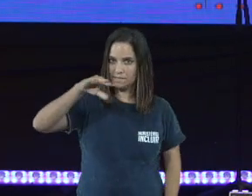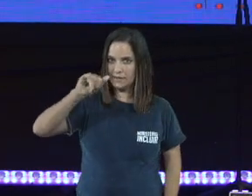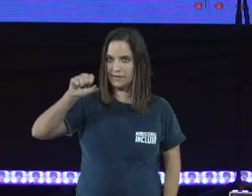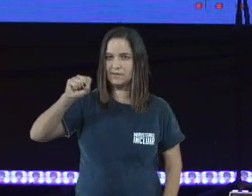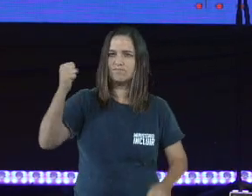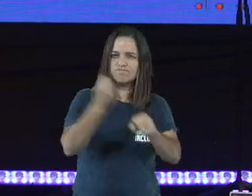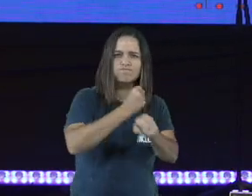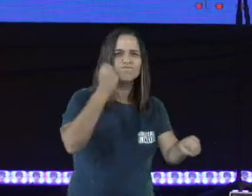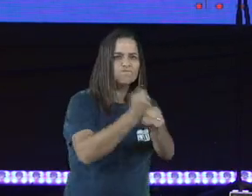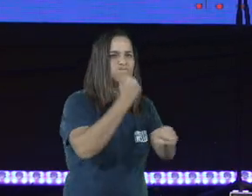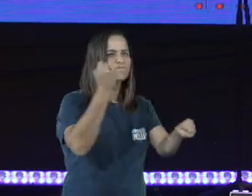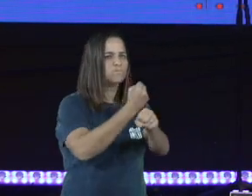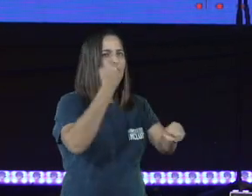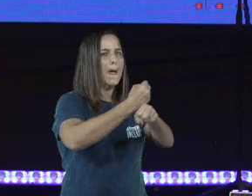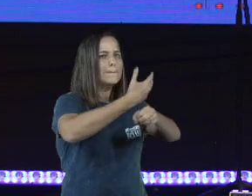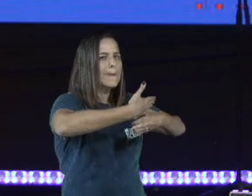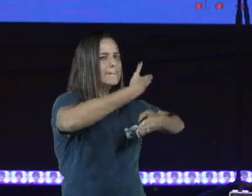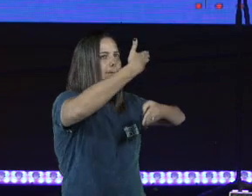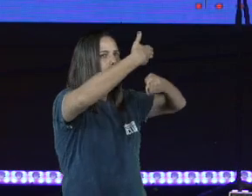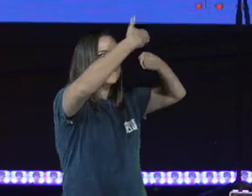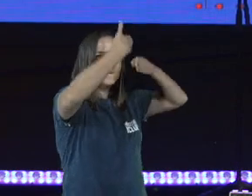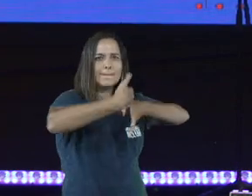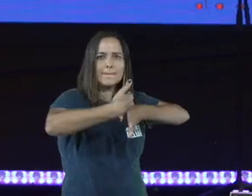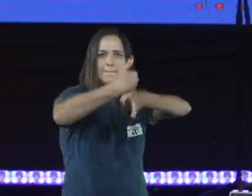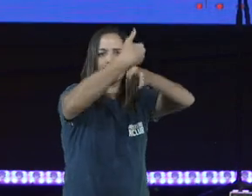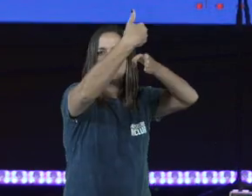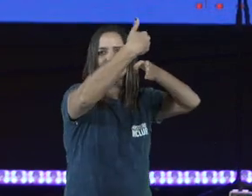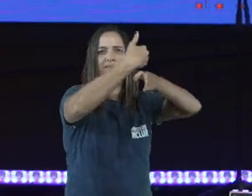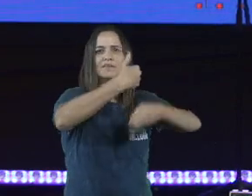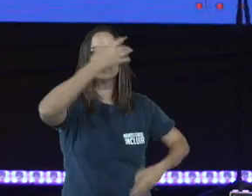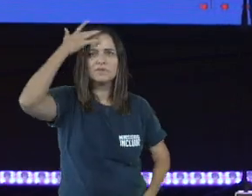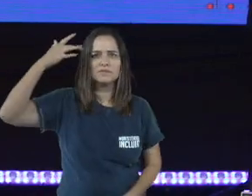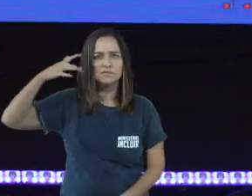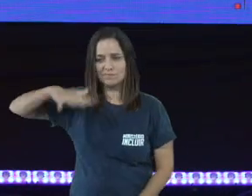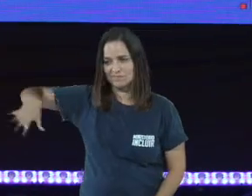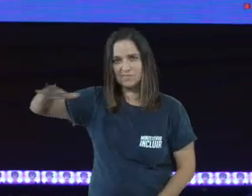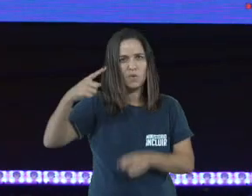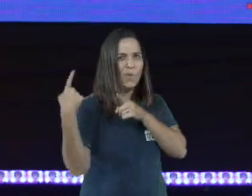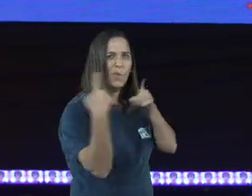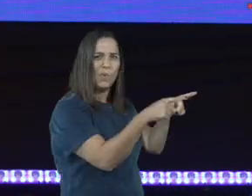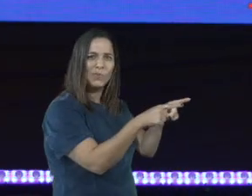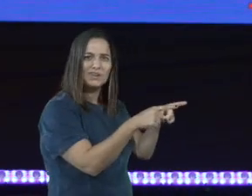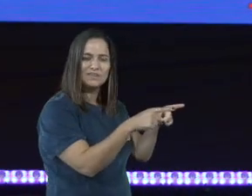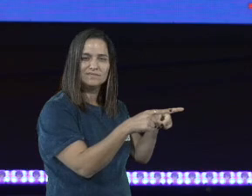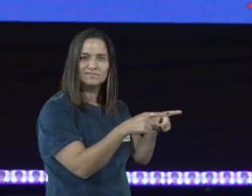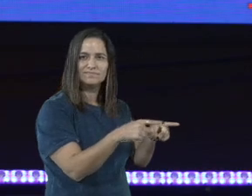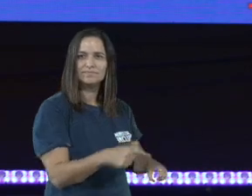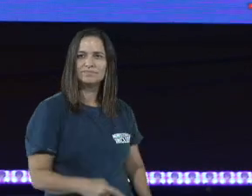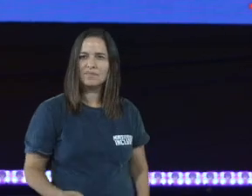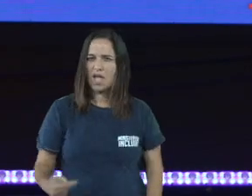não vou parar não eu queria te perguntar qual a grande obra que você tá fazendo a grande obra tem a ver